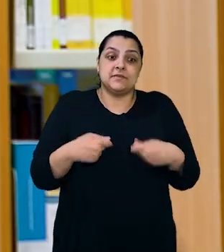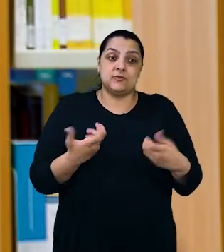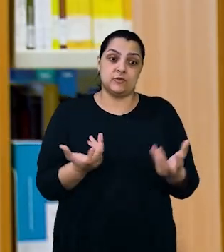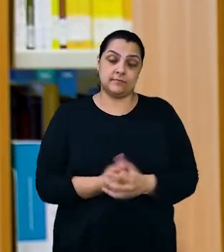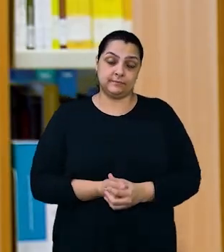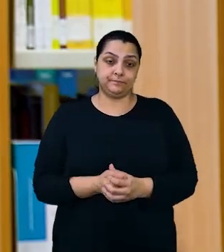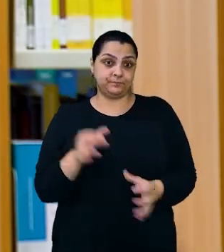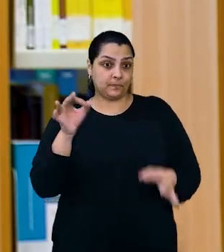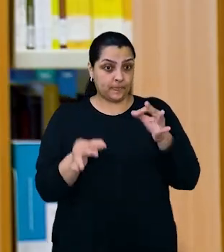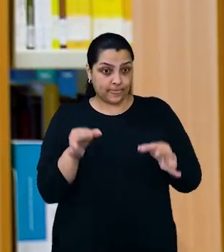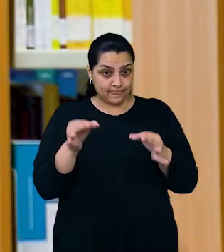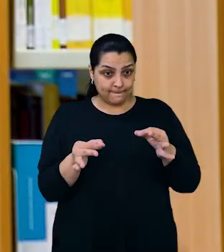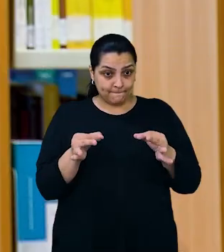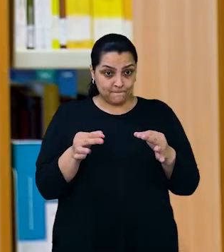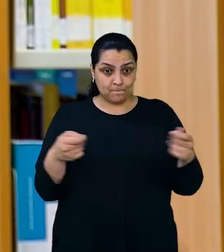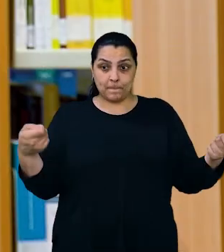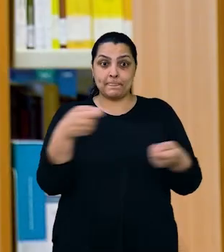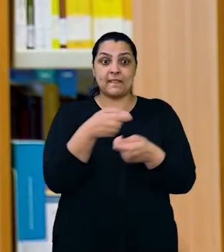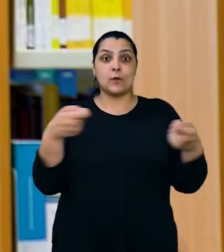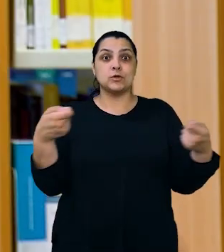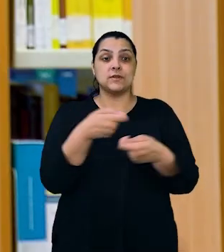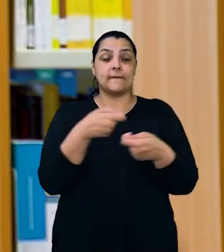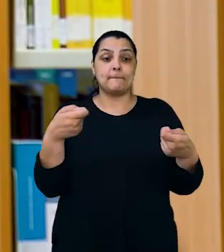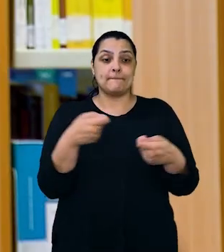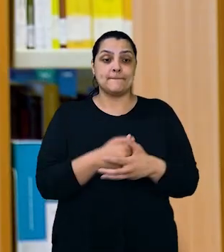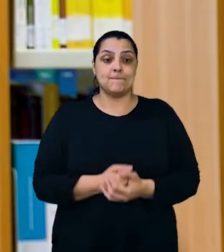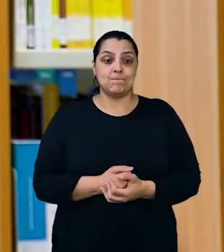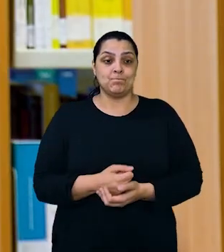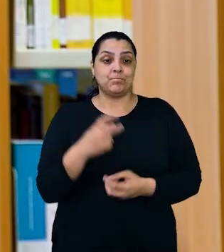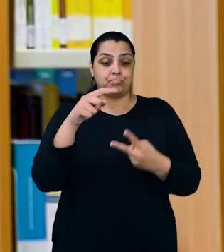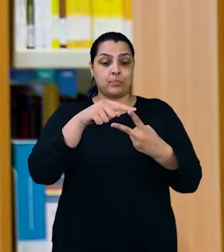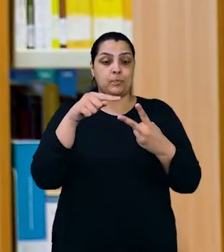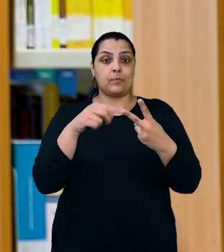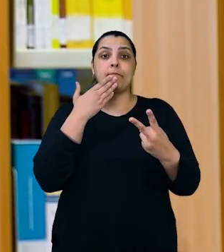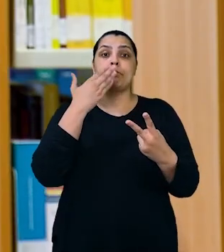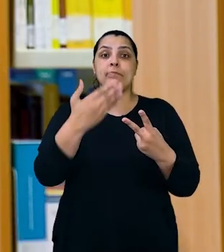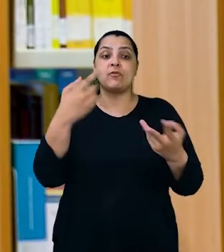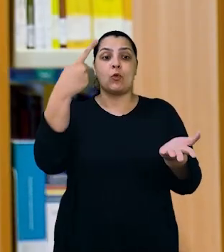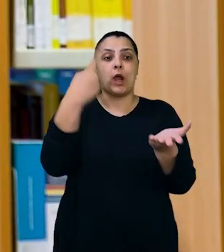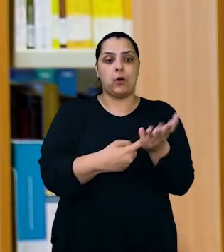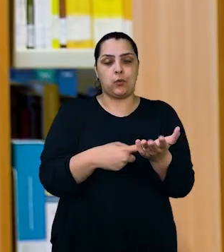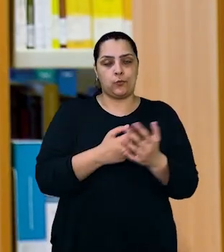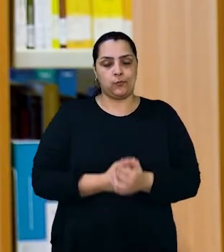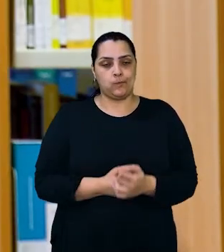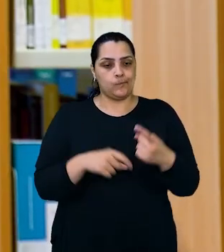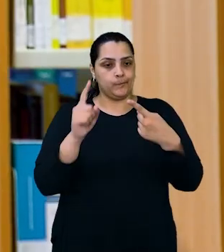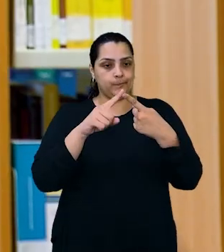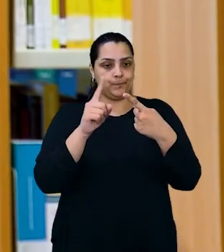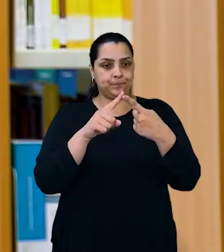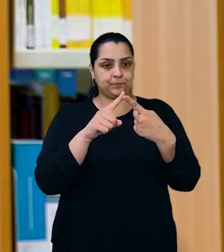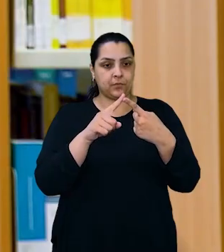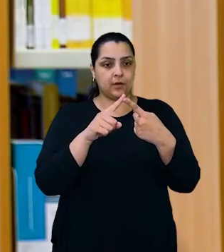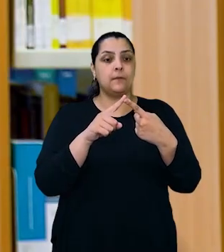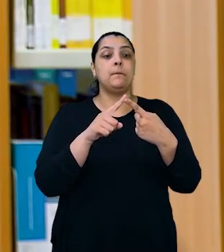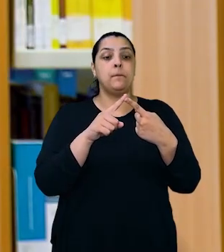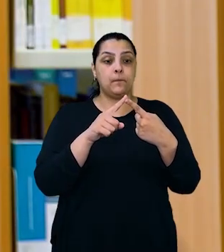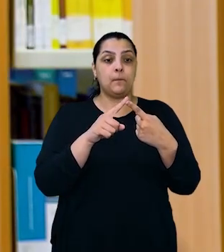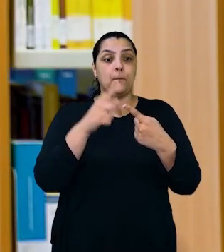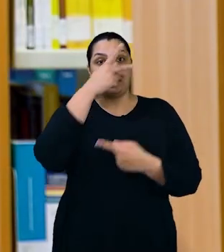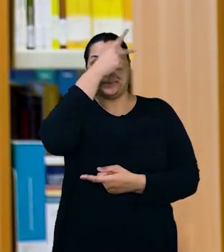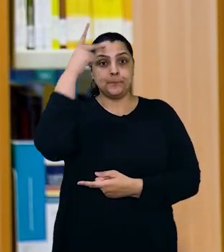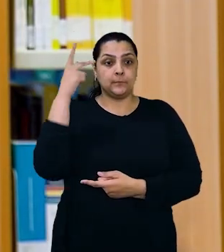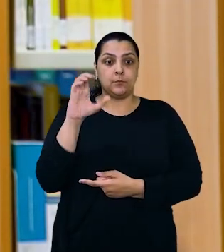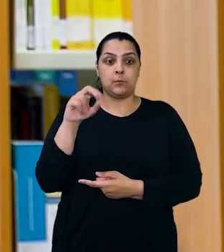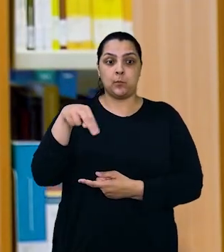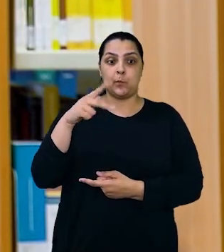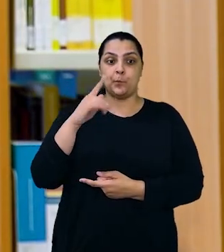ele alegou que durante as negociações, duas condições foram acordadas. A primeira delas envolvia a criação de uma pessoa